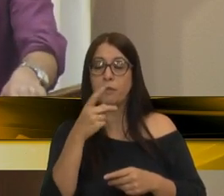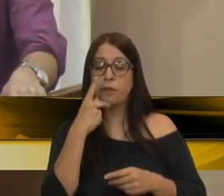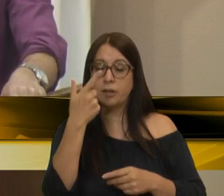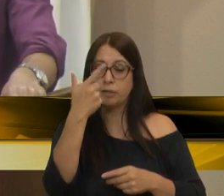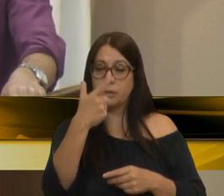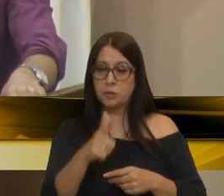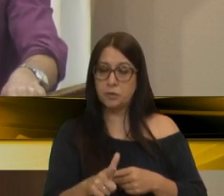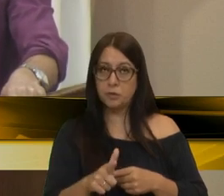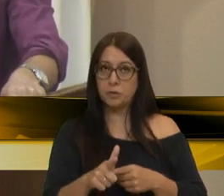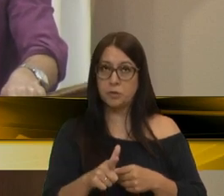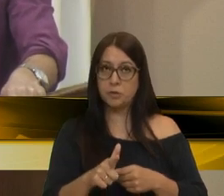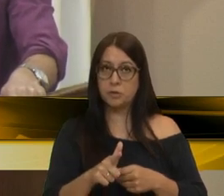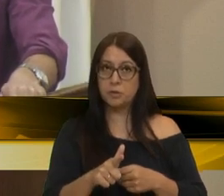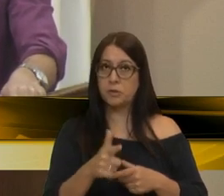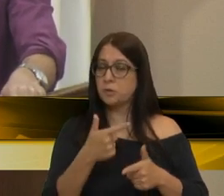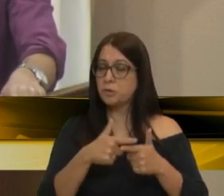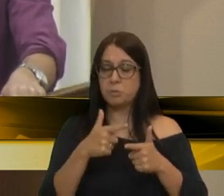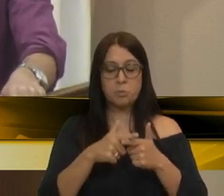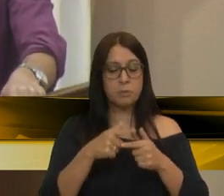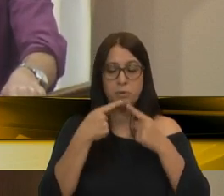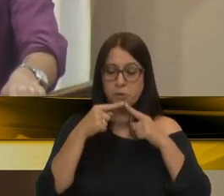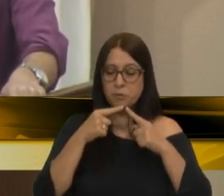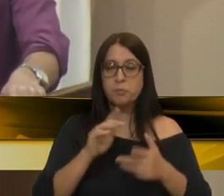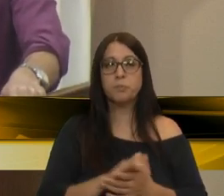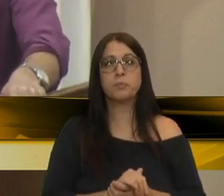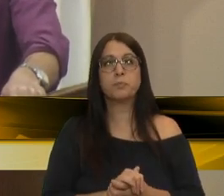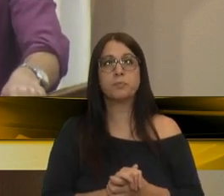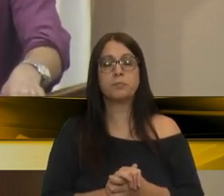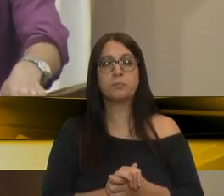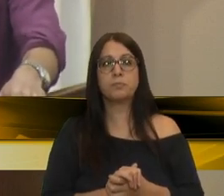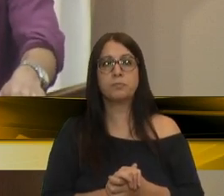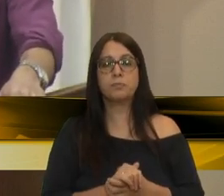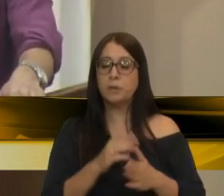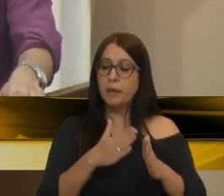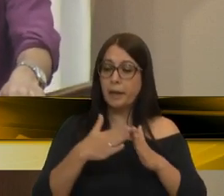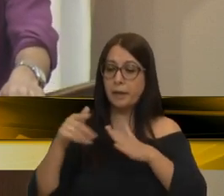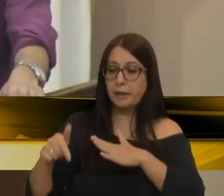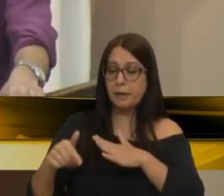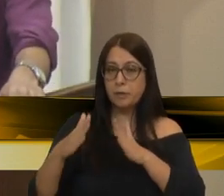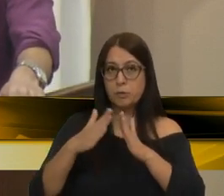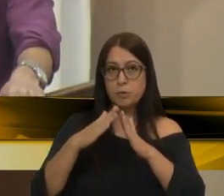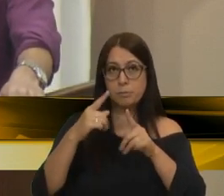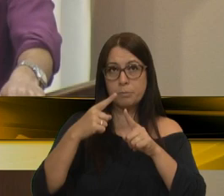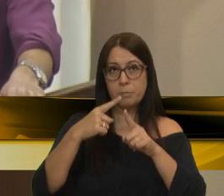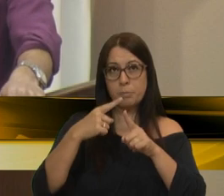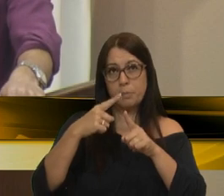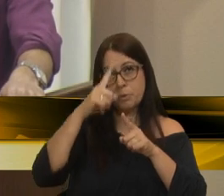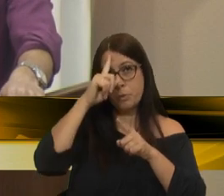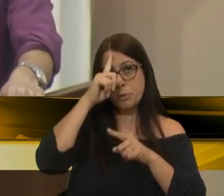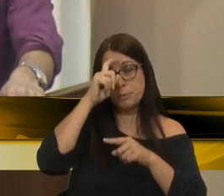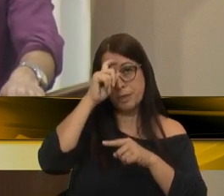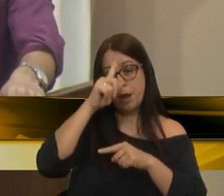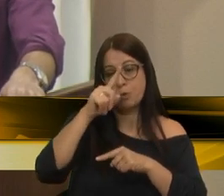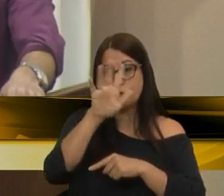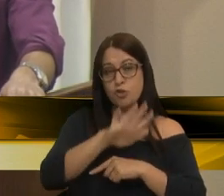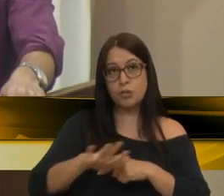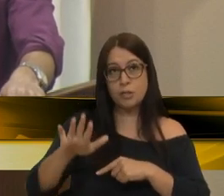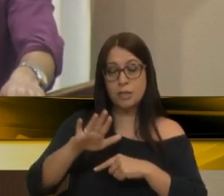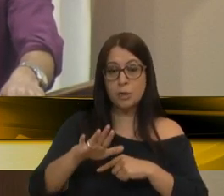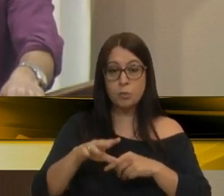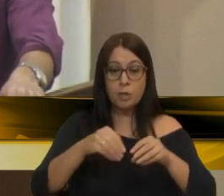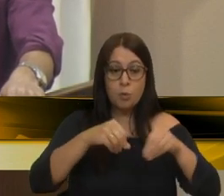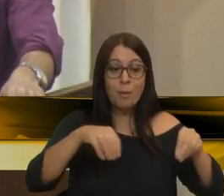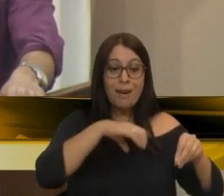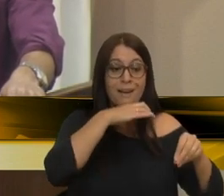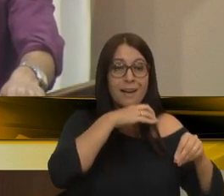novo, e vou receber crítica, mas não tem problema nenhum, ali ao lado do Hospital Geral, onde nós temos uma área do Estado, onde